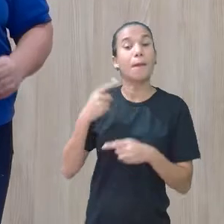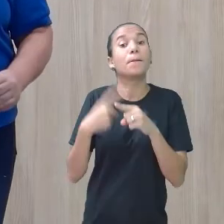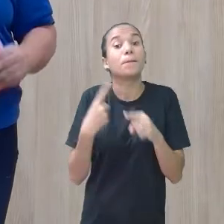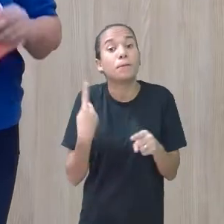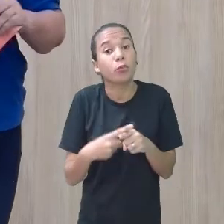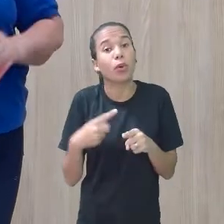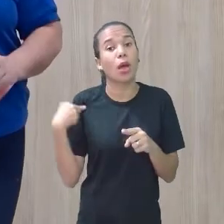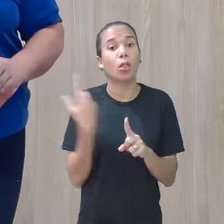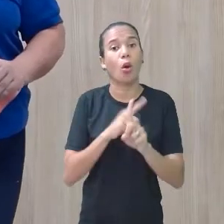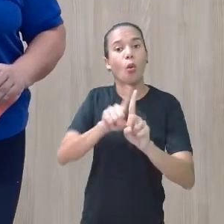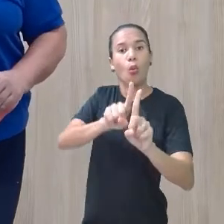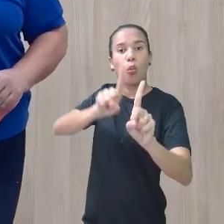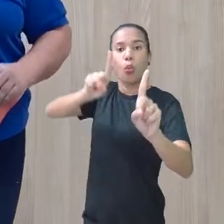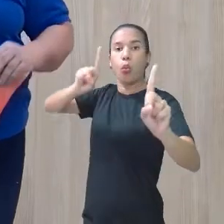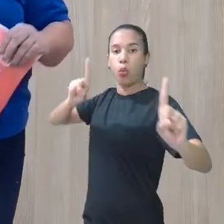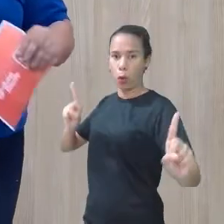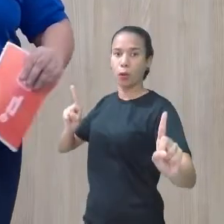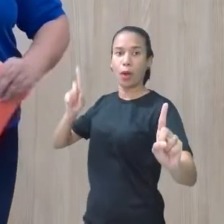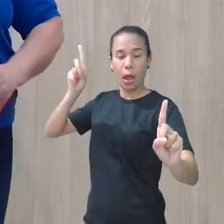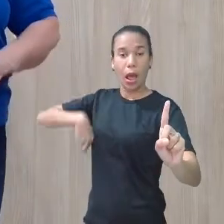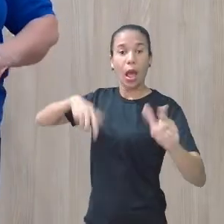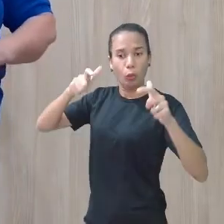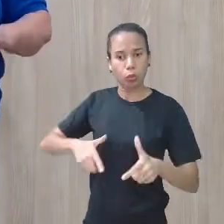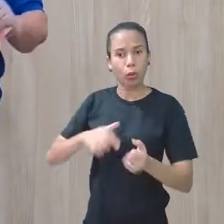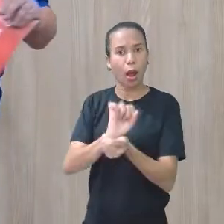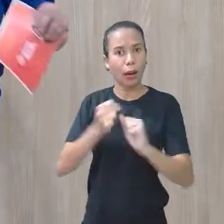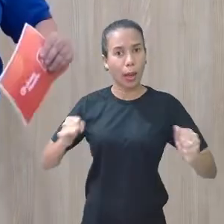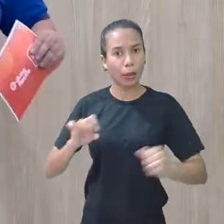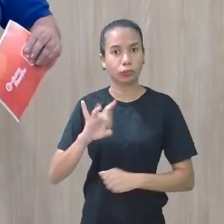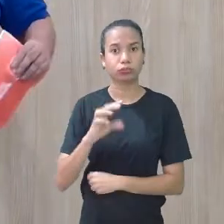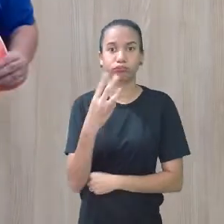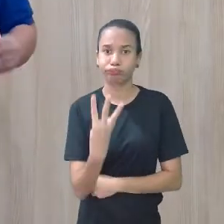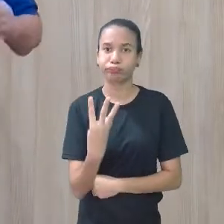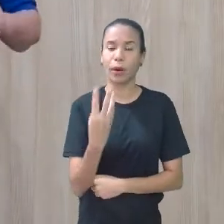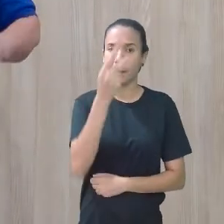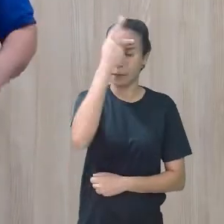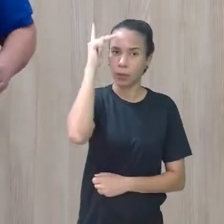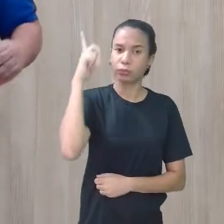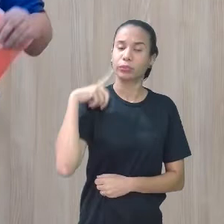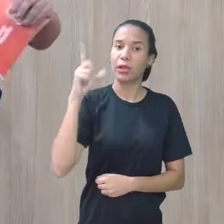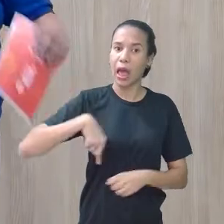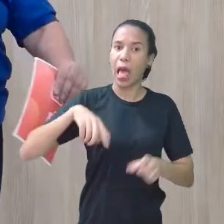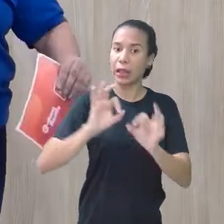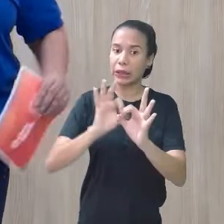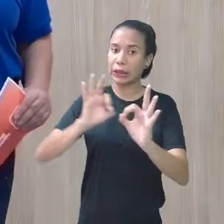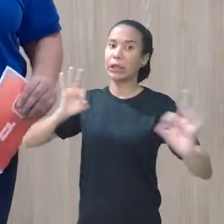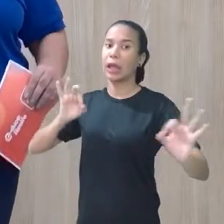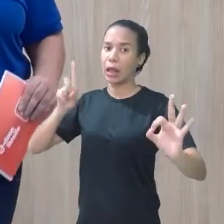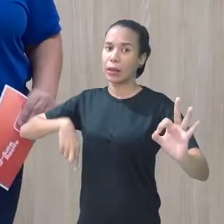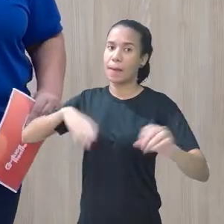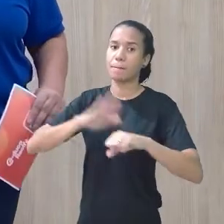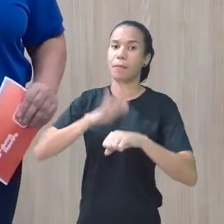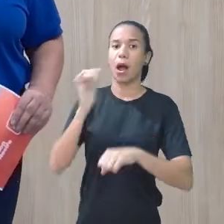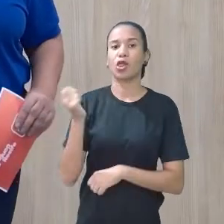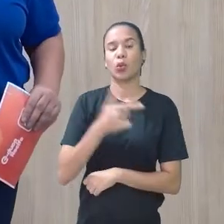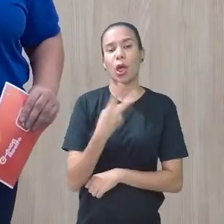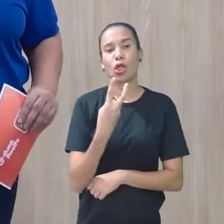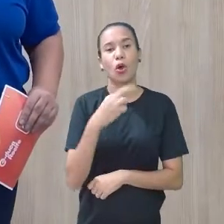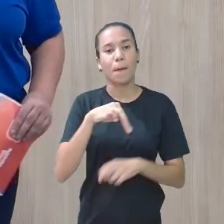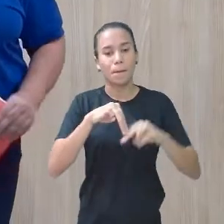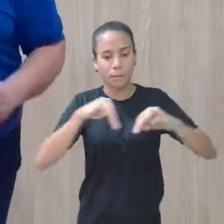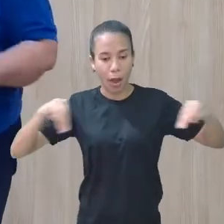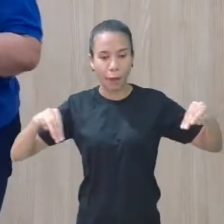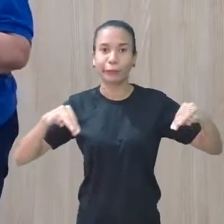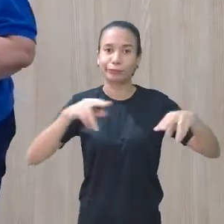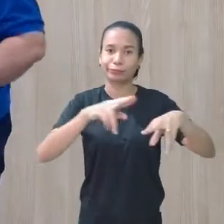porque estamos distante, né? É um espaço onde estamos só nós três. E a distância é muito mais do que 2 metros de uma para